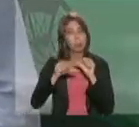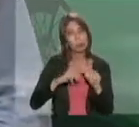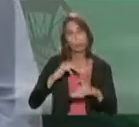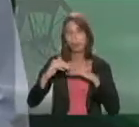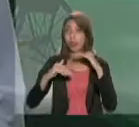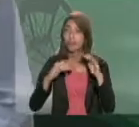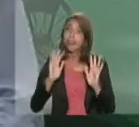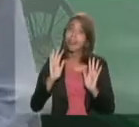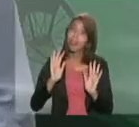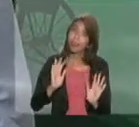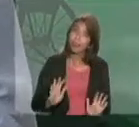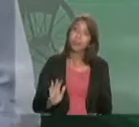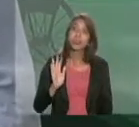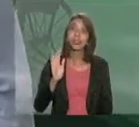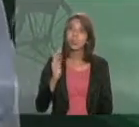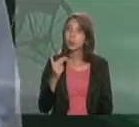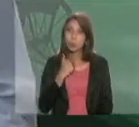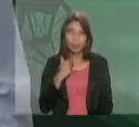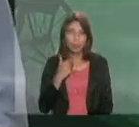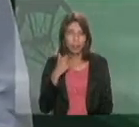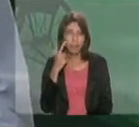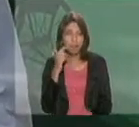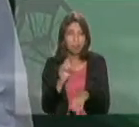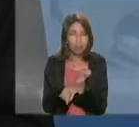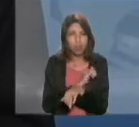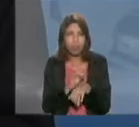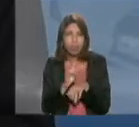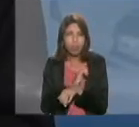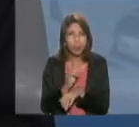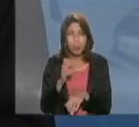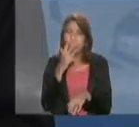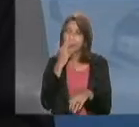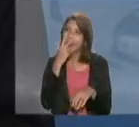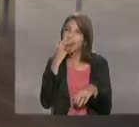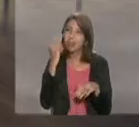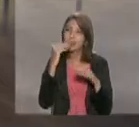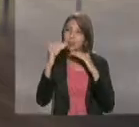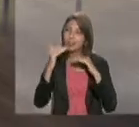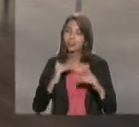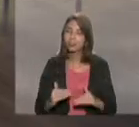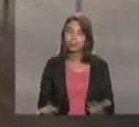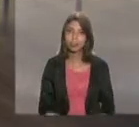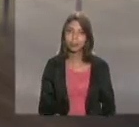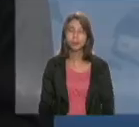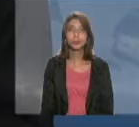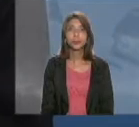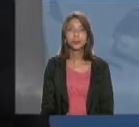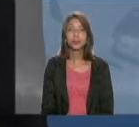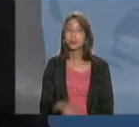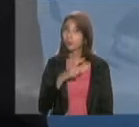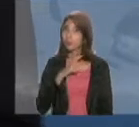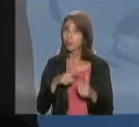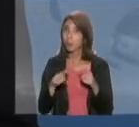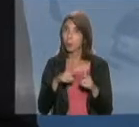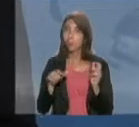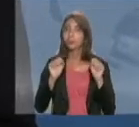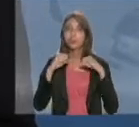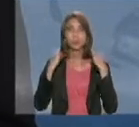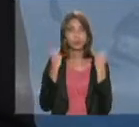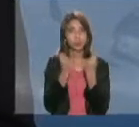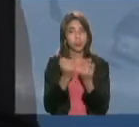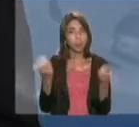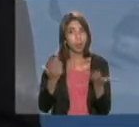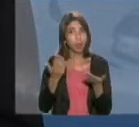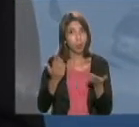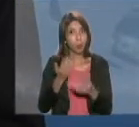coisas estão avançando. Mas não tem uma maneira de se pensar. Nesse ponto regrediu, né? Deputado, há um problema do Maracanã agora nas